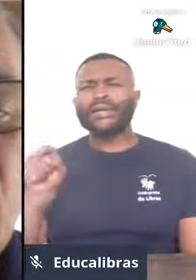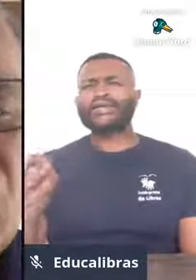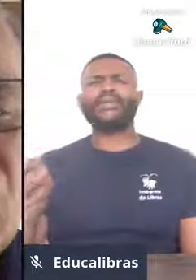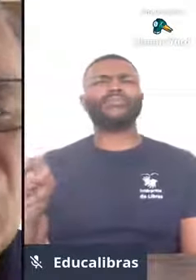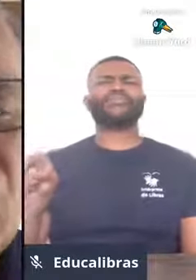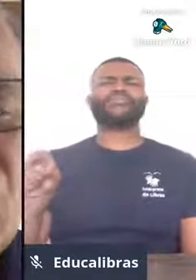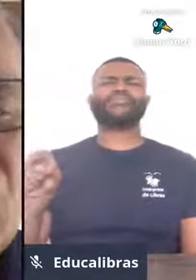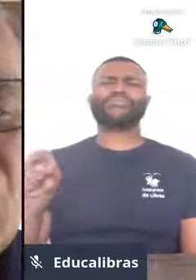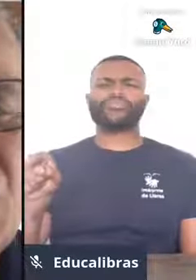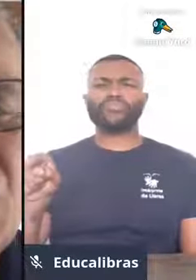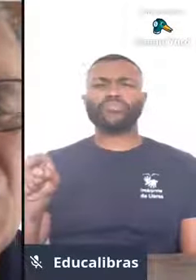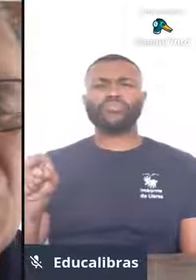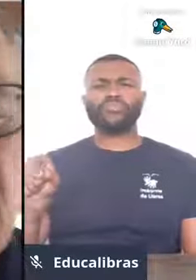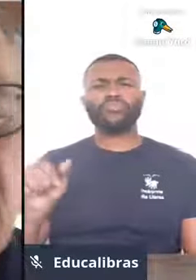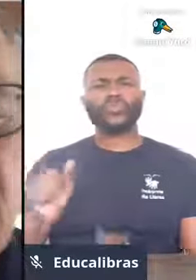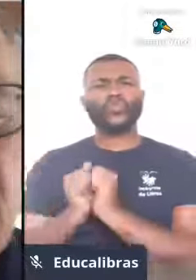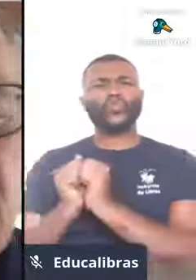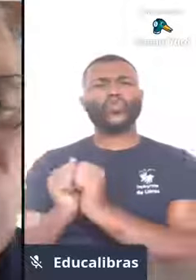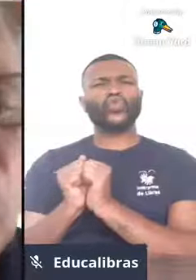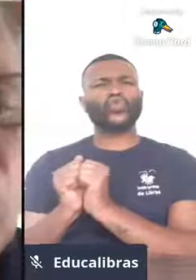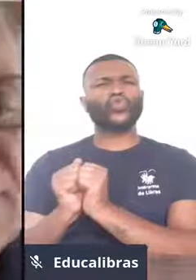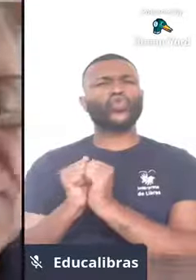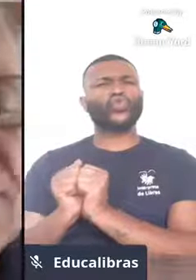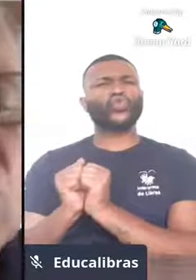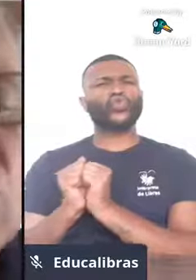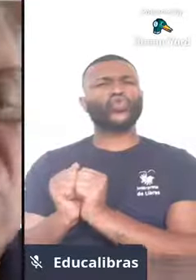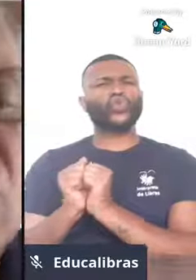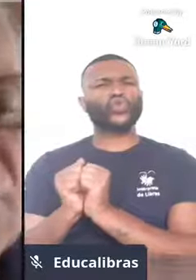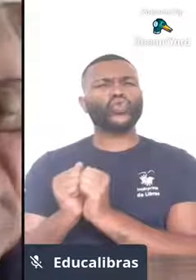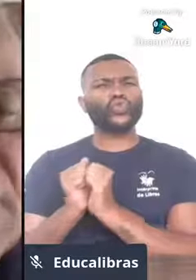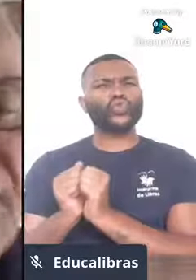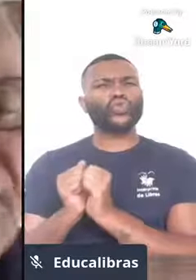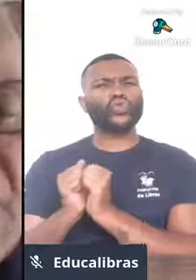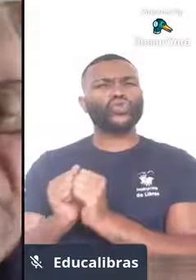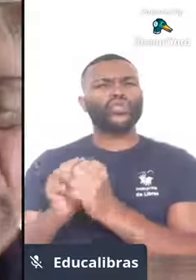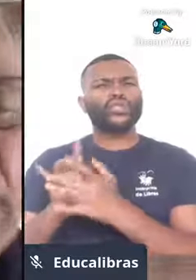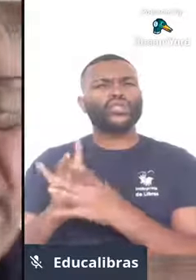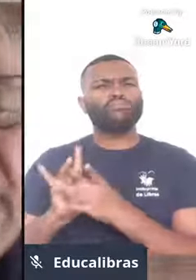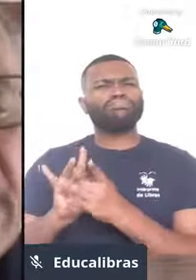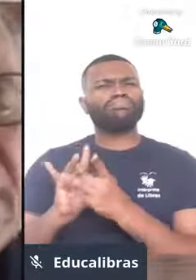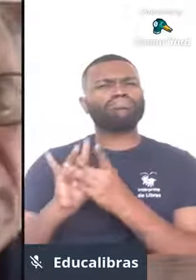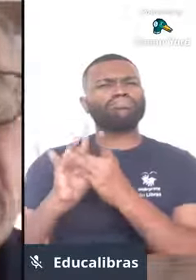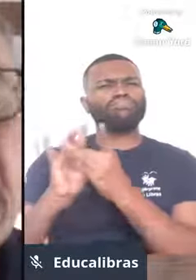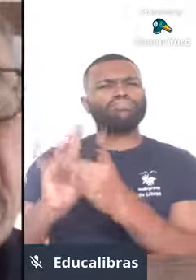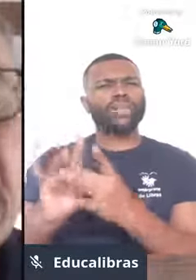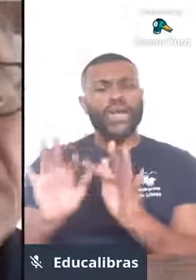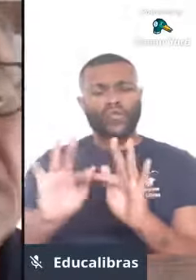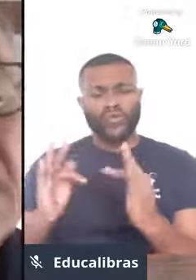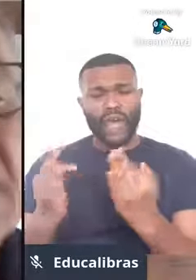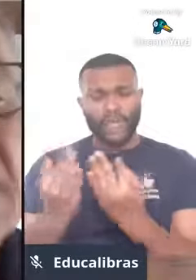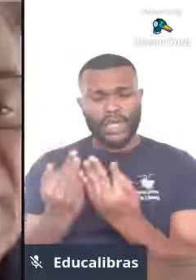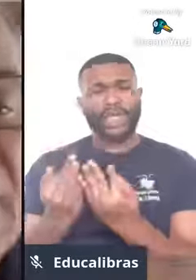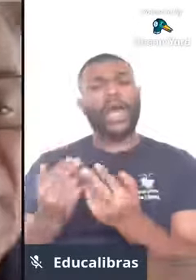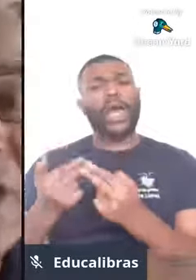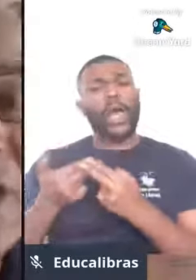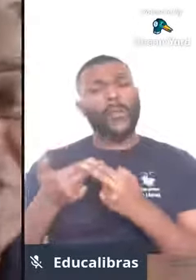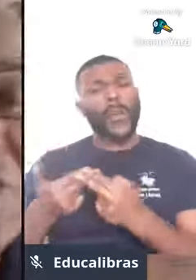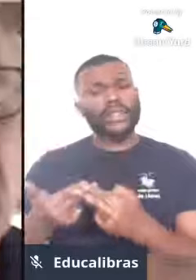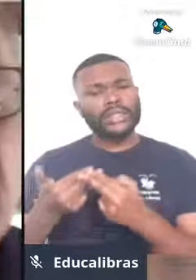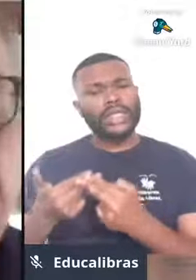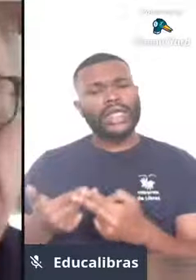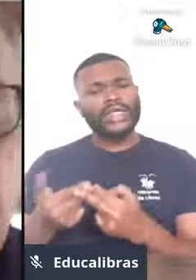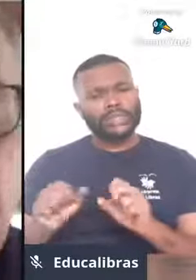ele já era meu pé, dando força, essa junção da família, paciência, a resignação e a perseverança da Luzia,